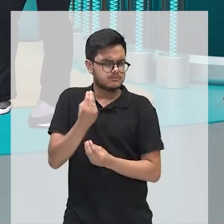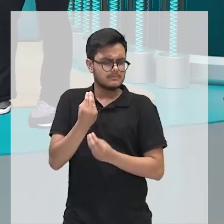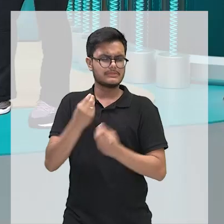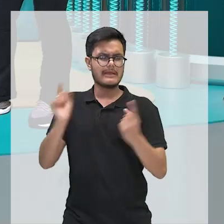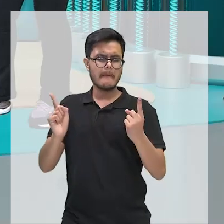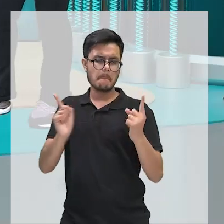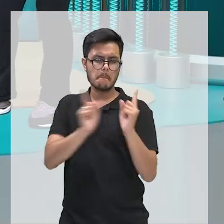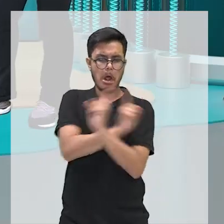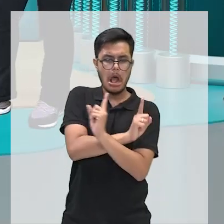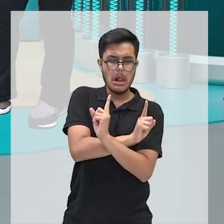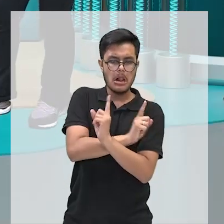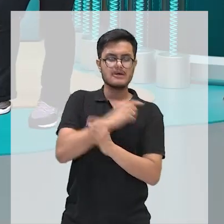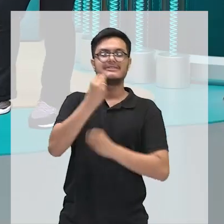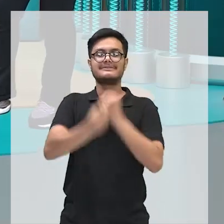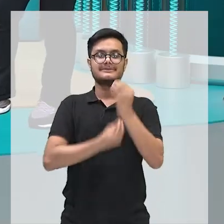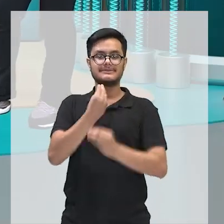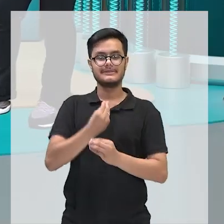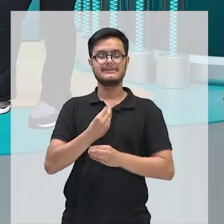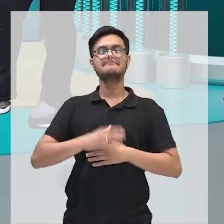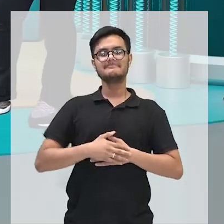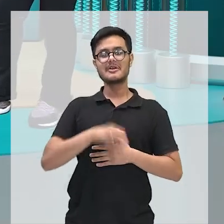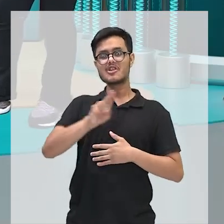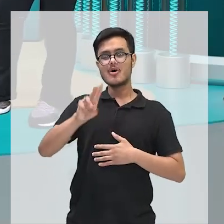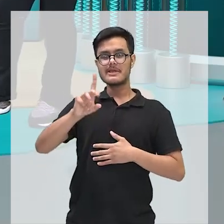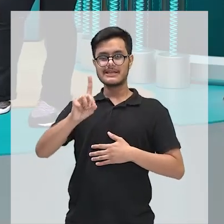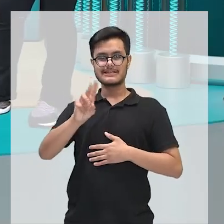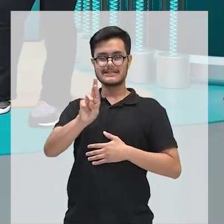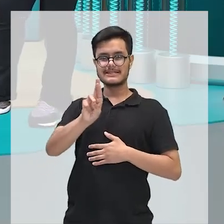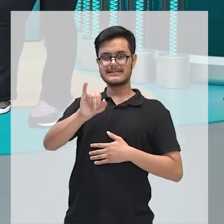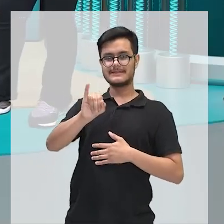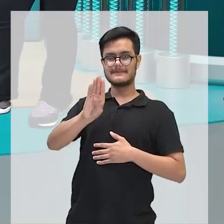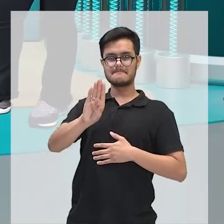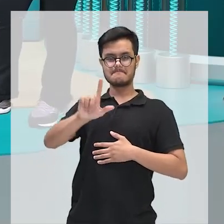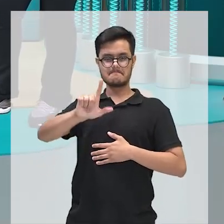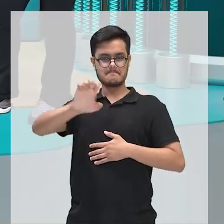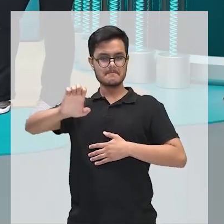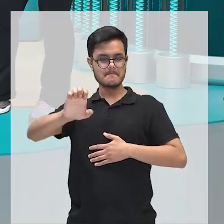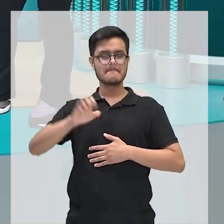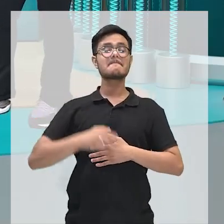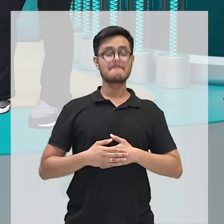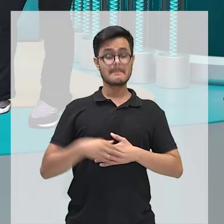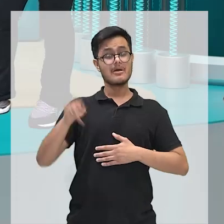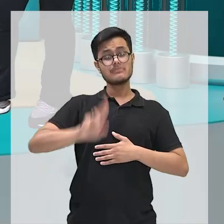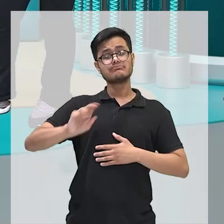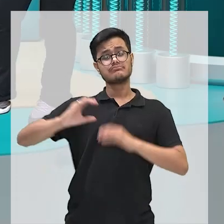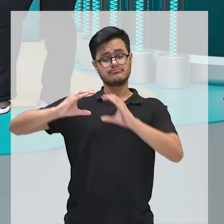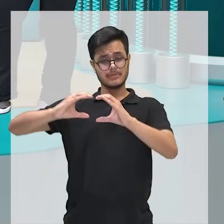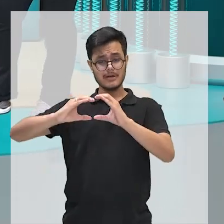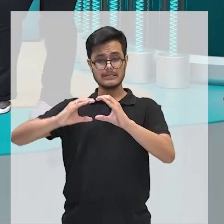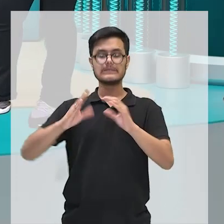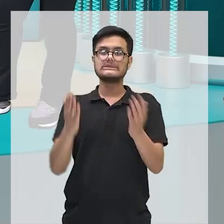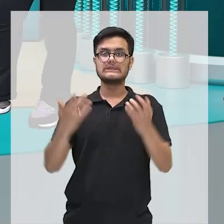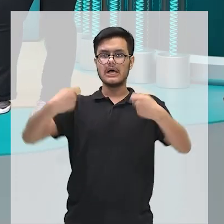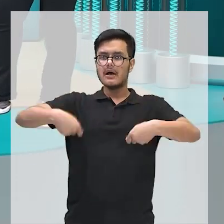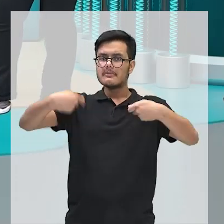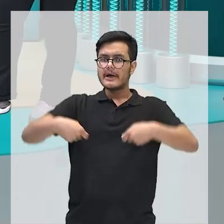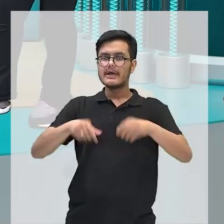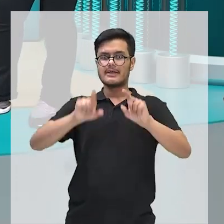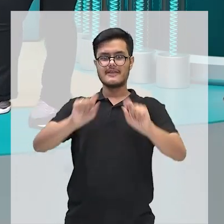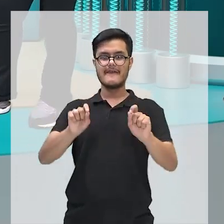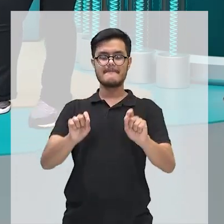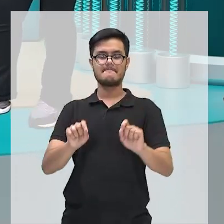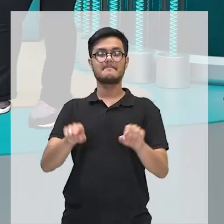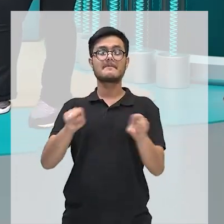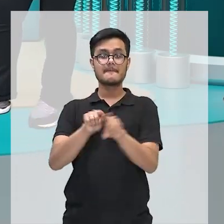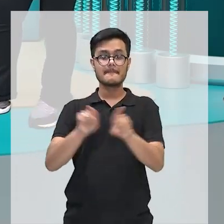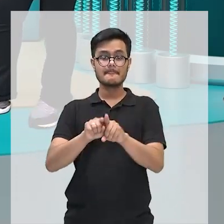de você driblar o seu oponente com a bola. Lembrando que nesse fundamento você também